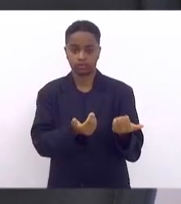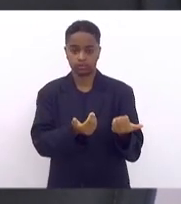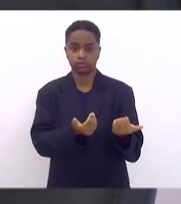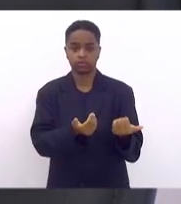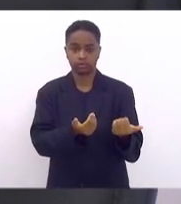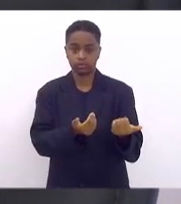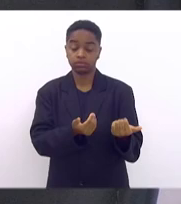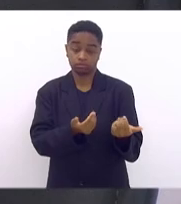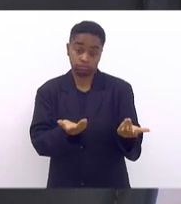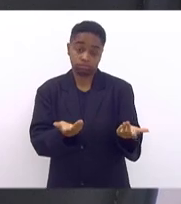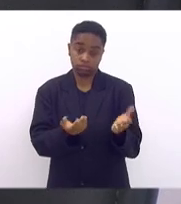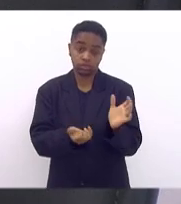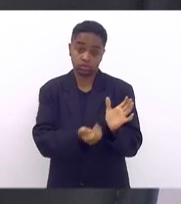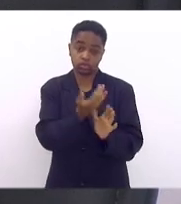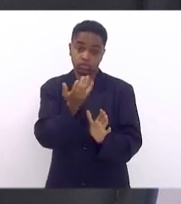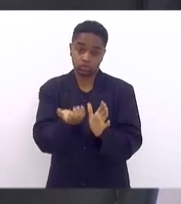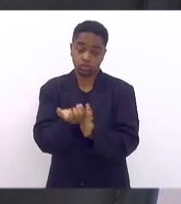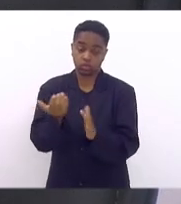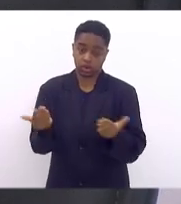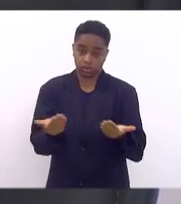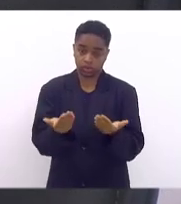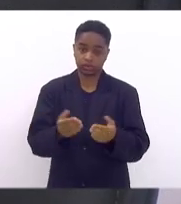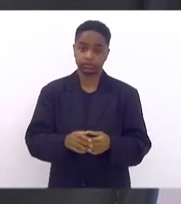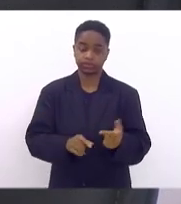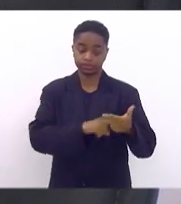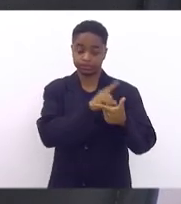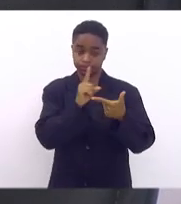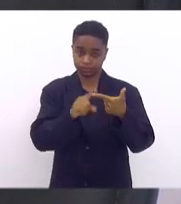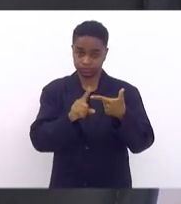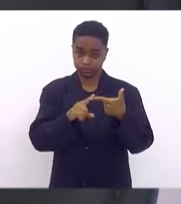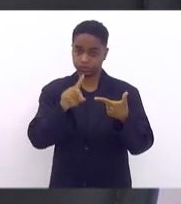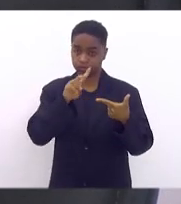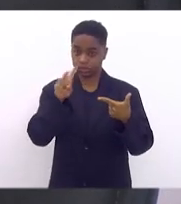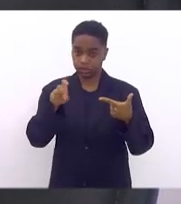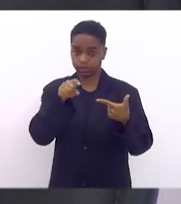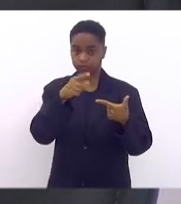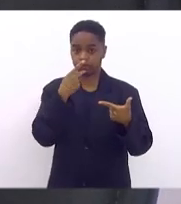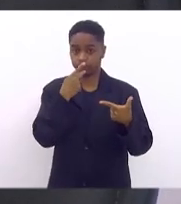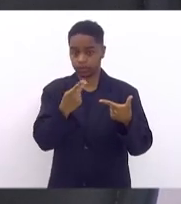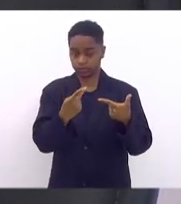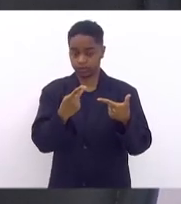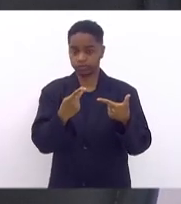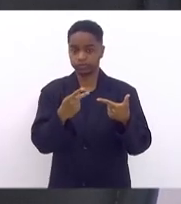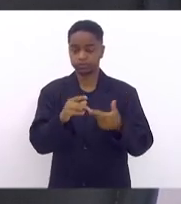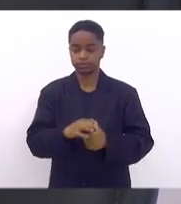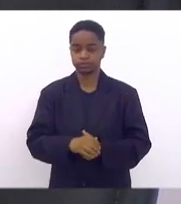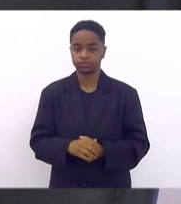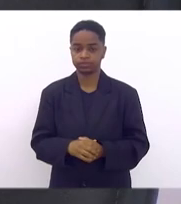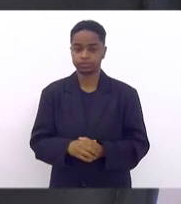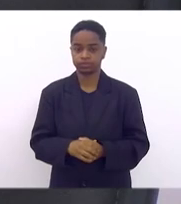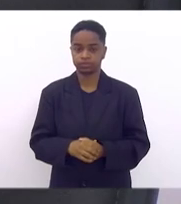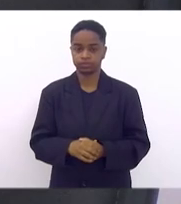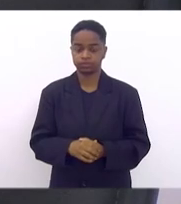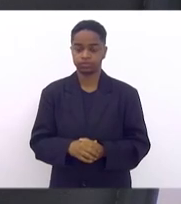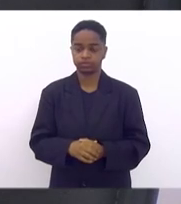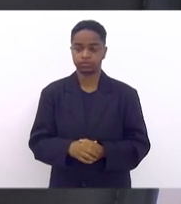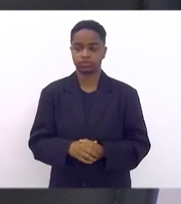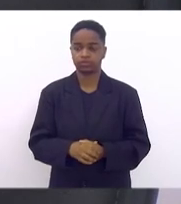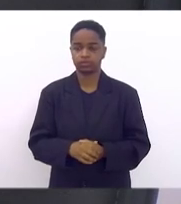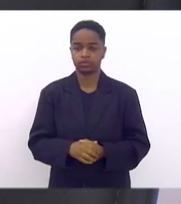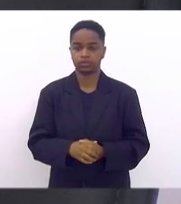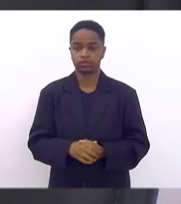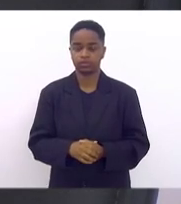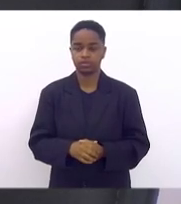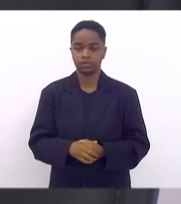que surgem nesse momento. A segunda questão que eu acho que você coloca é que você coloca